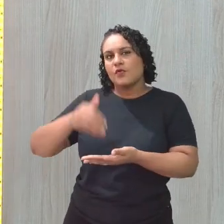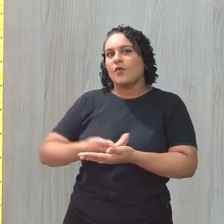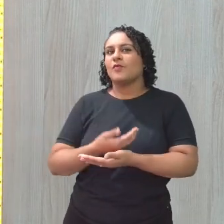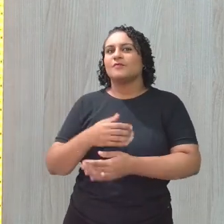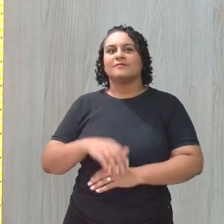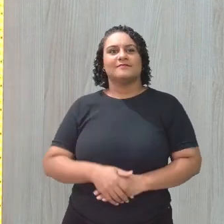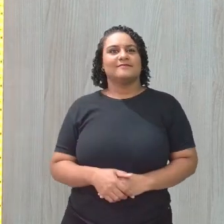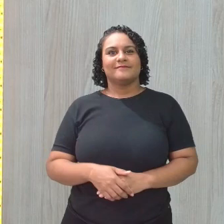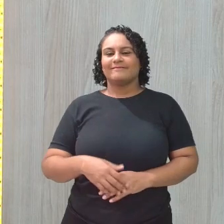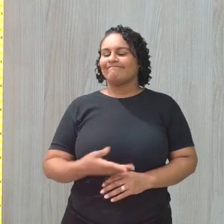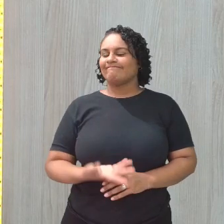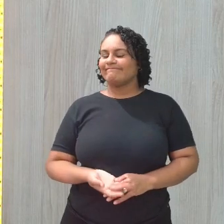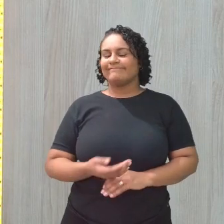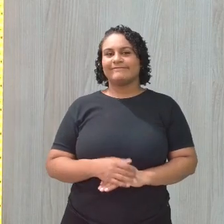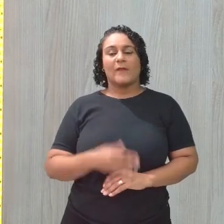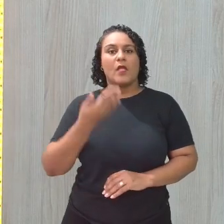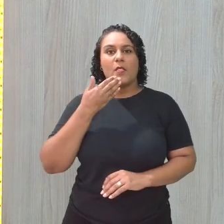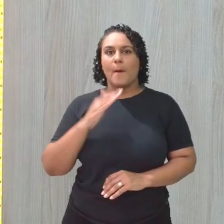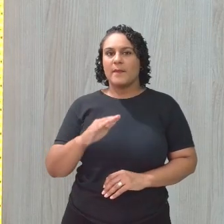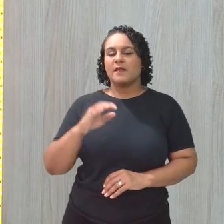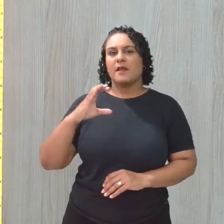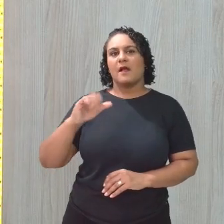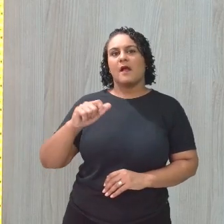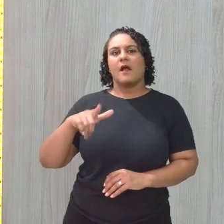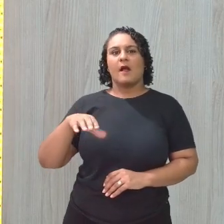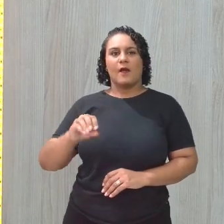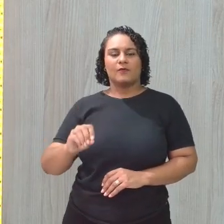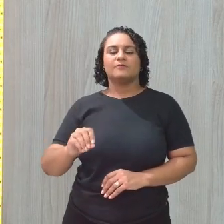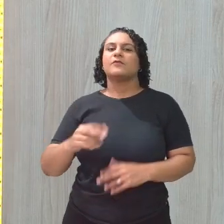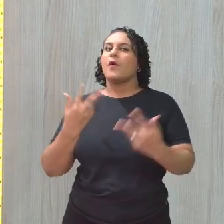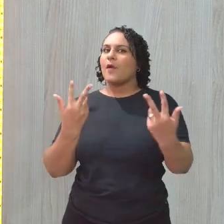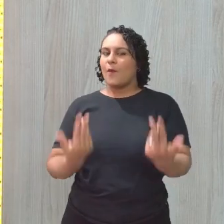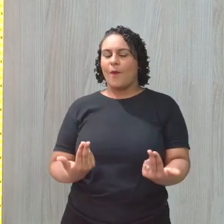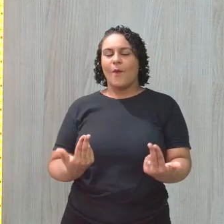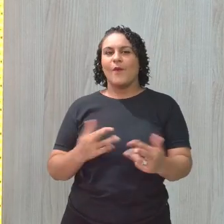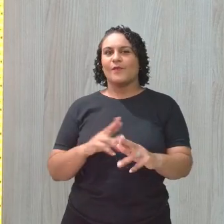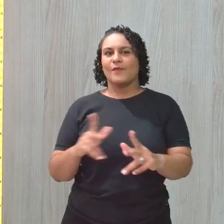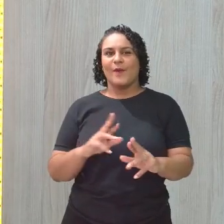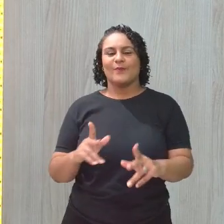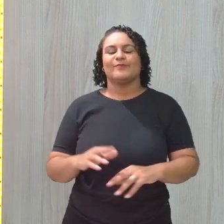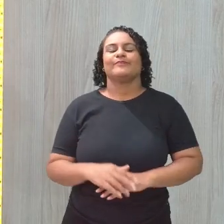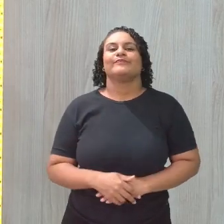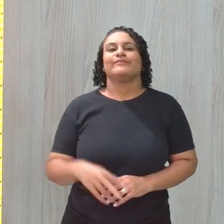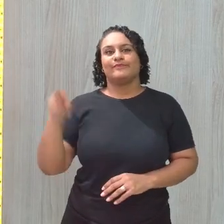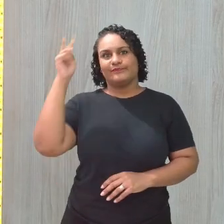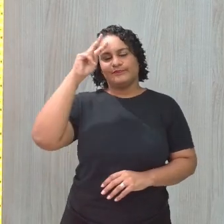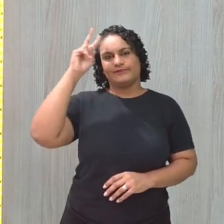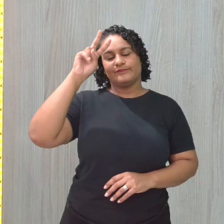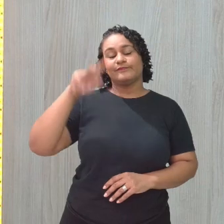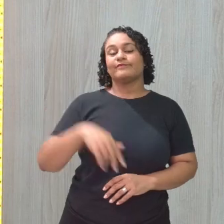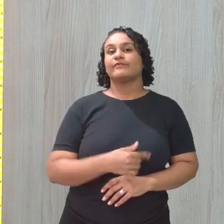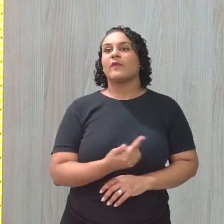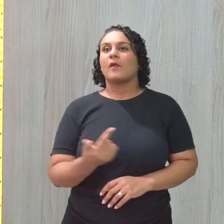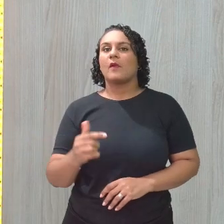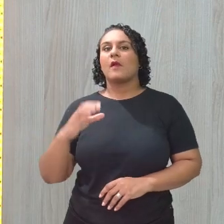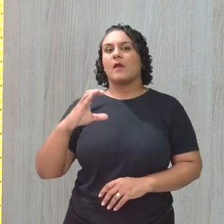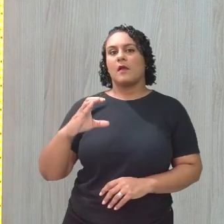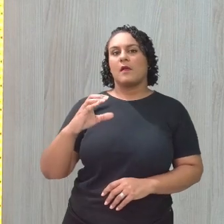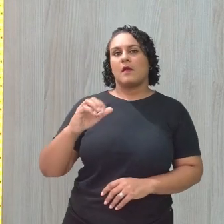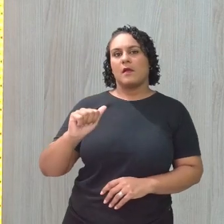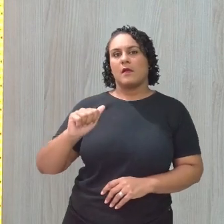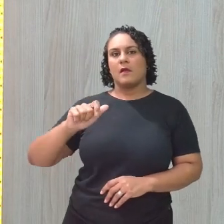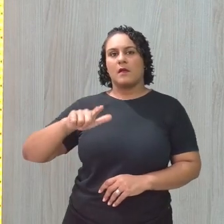peçam caldo em Minas Gerais, porque não é a mesma coisa daqui. Lembrei só que aí também não. Outra Ótima polissemia, memória. o caldo